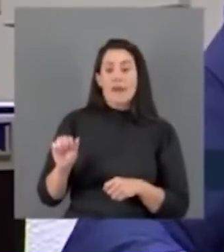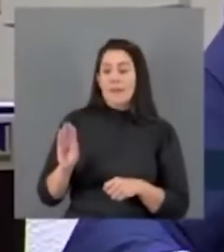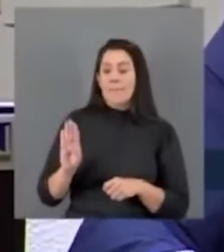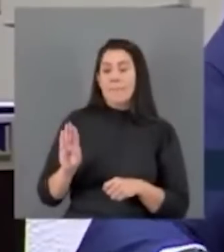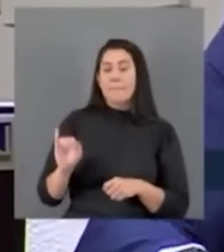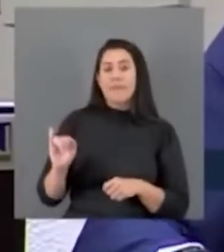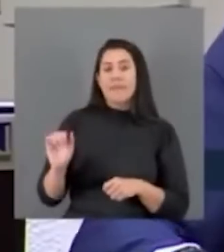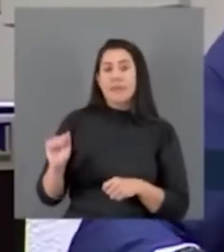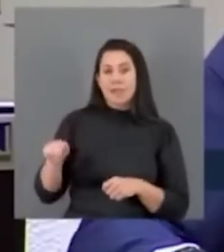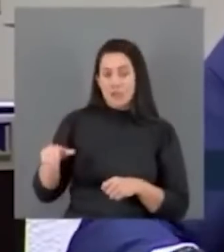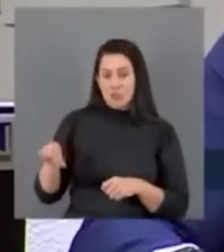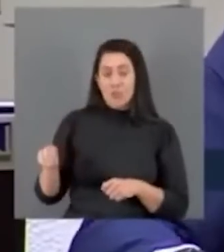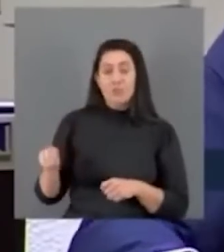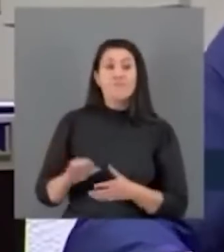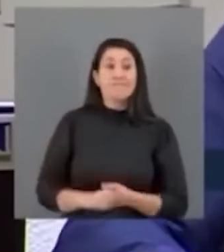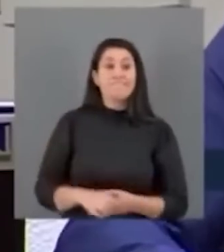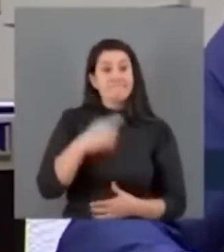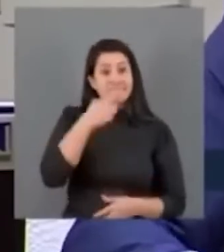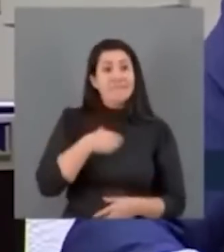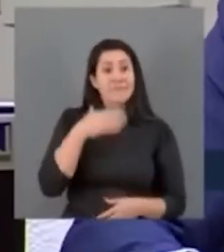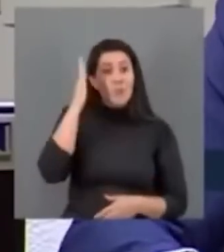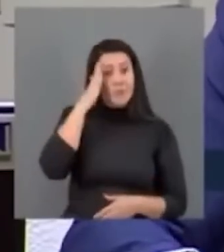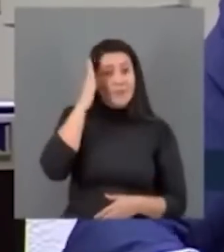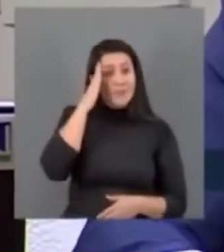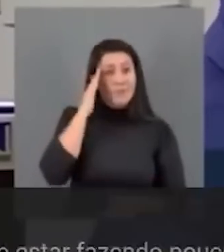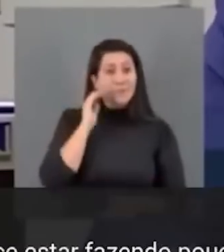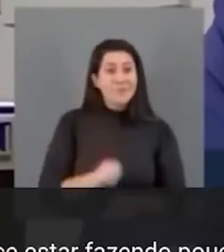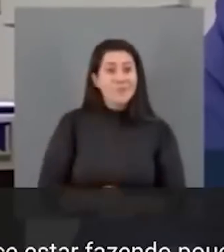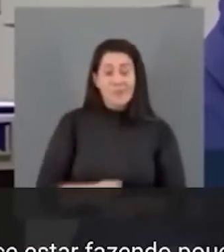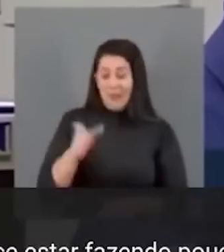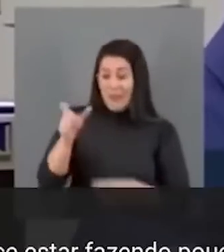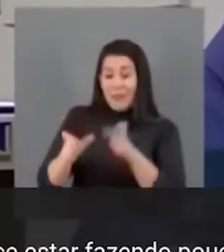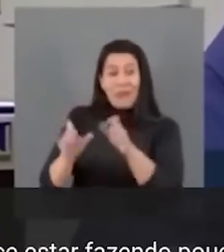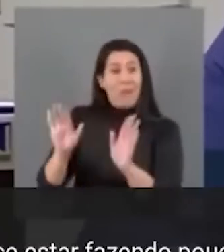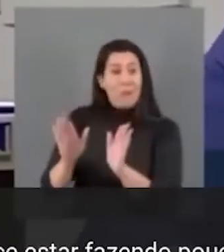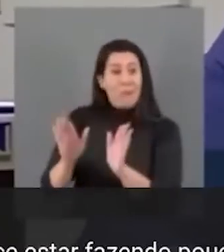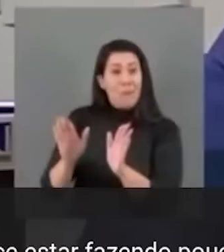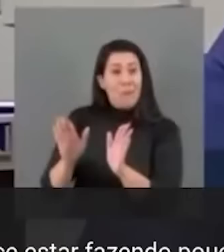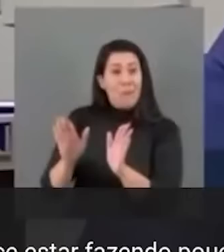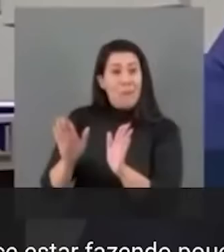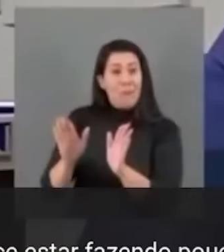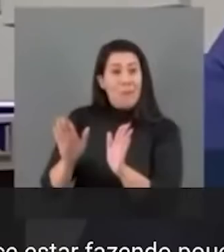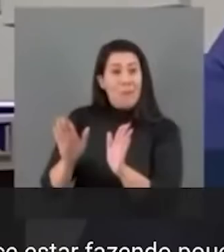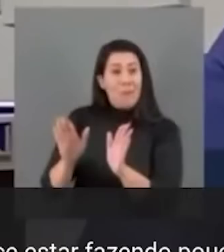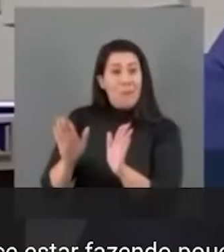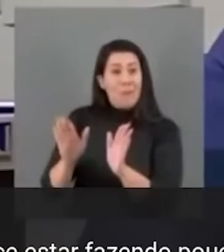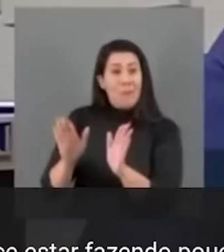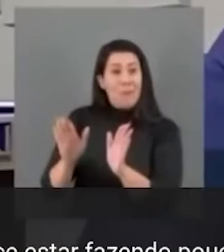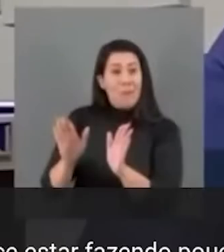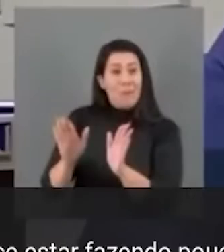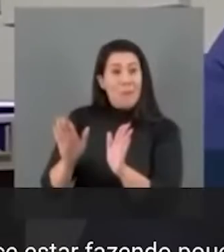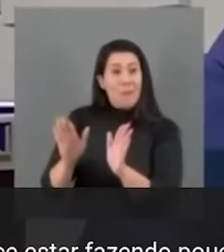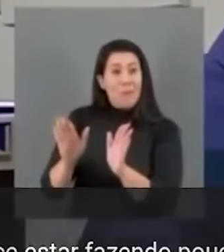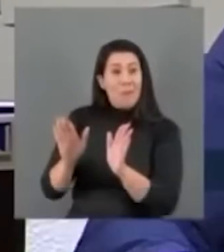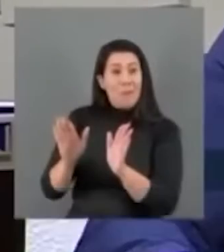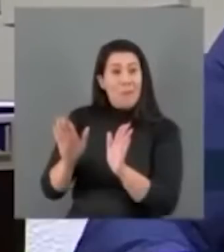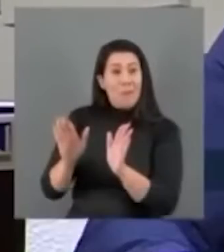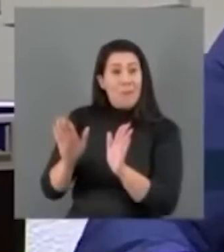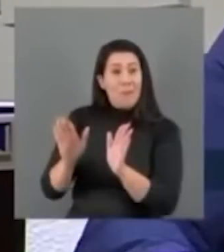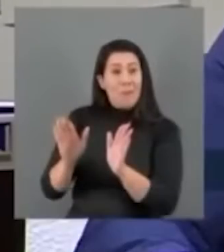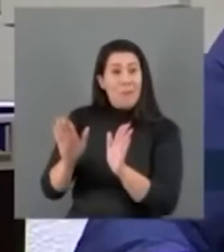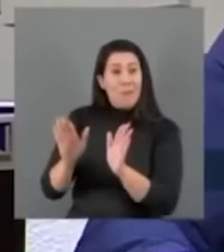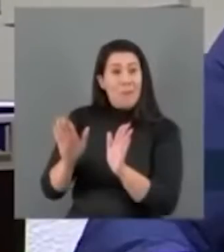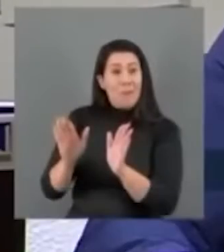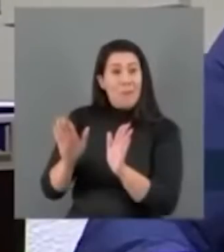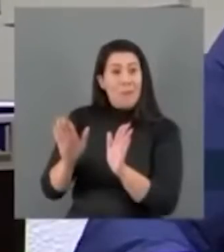eu sei quanto custa a inflação por mais pobre e os estudos esquece o leite eu sei quanto